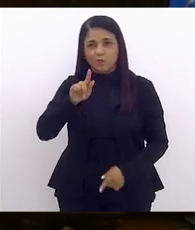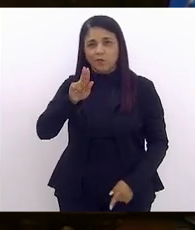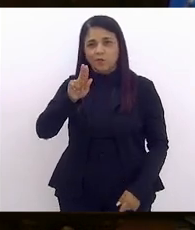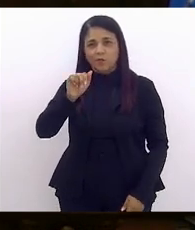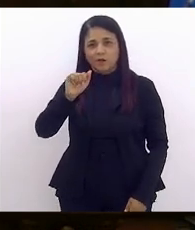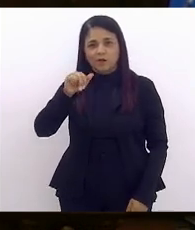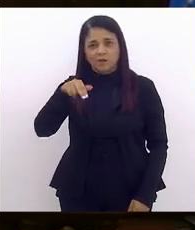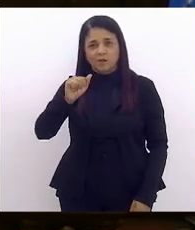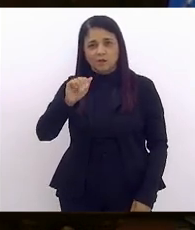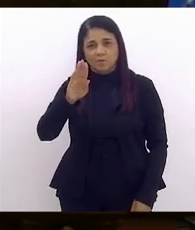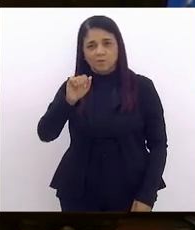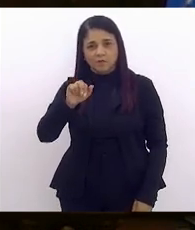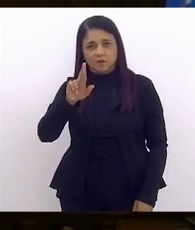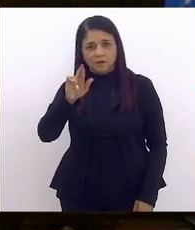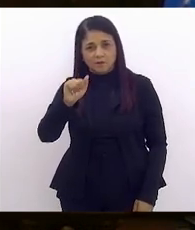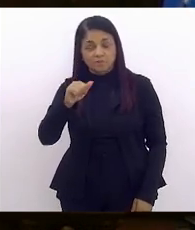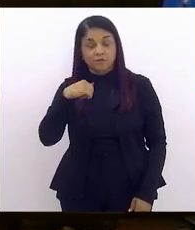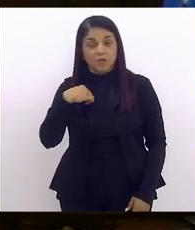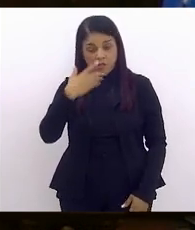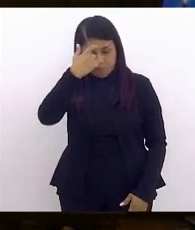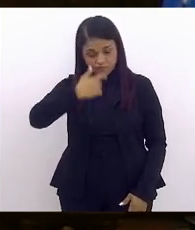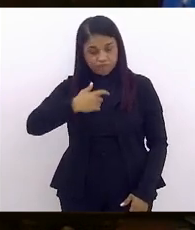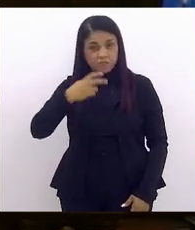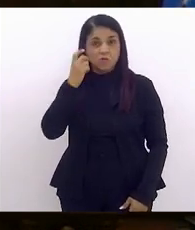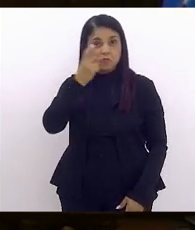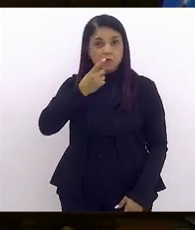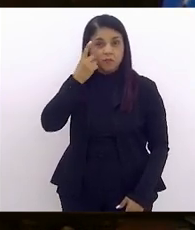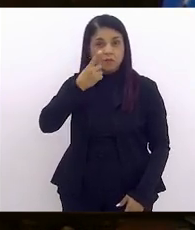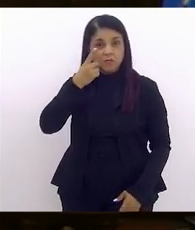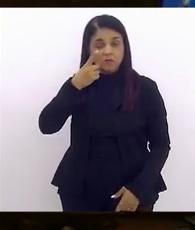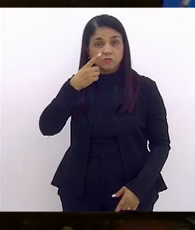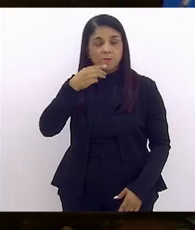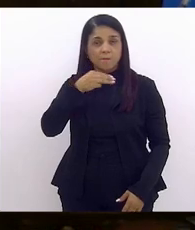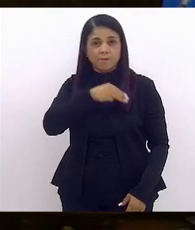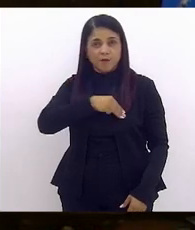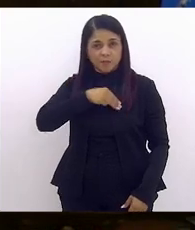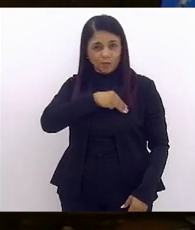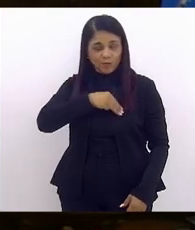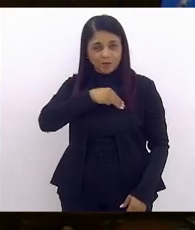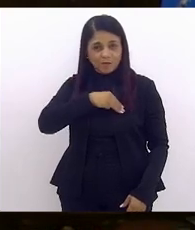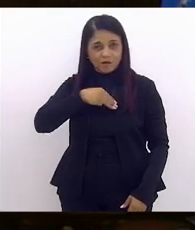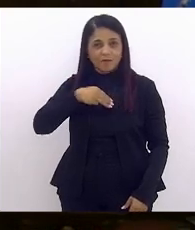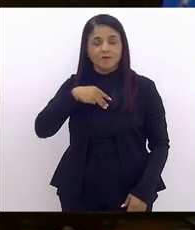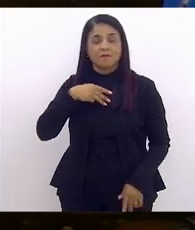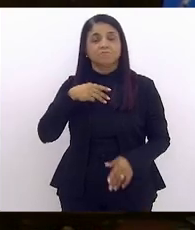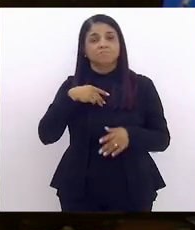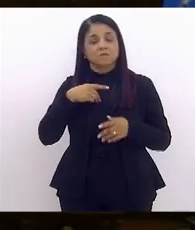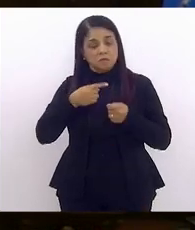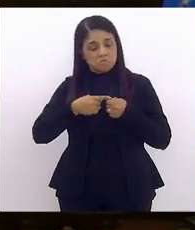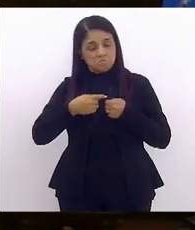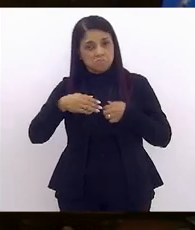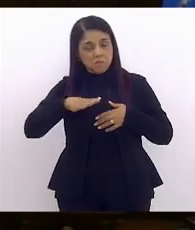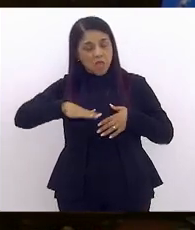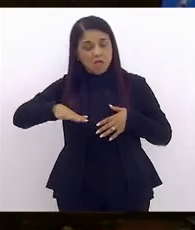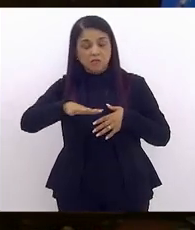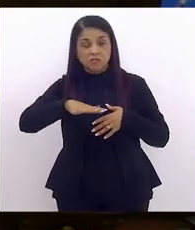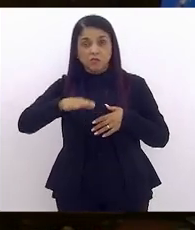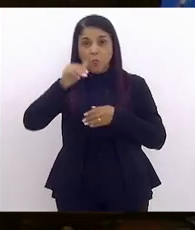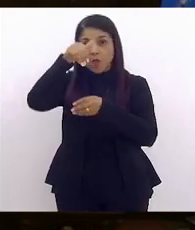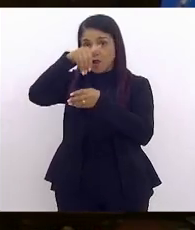veja, eu sou deputado de Madureira e saio da minha região efetivamente